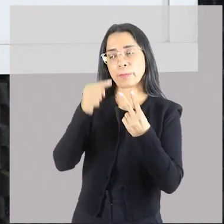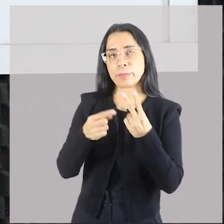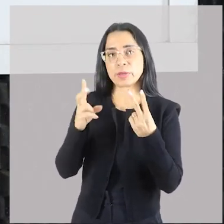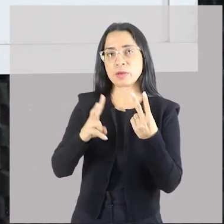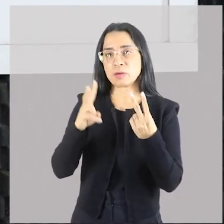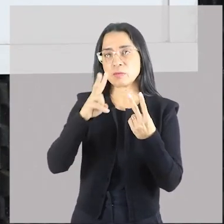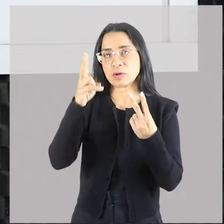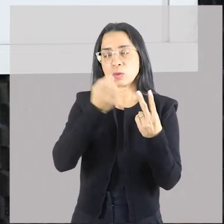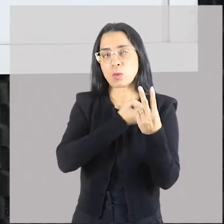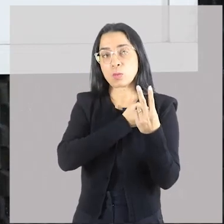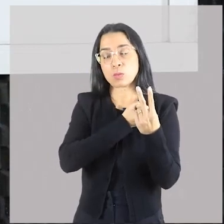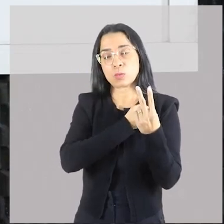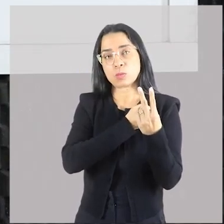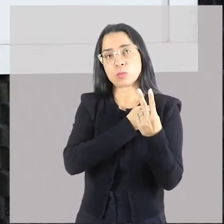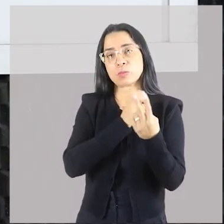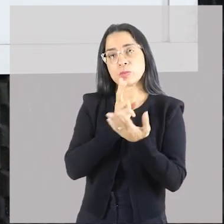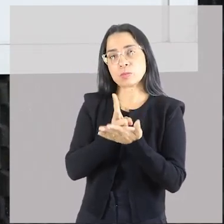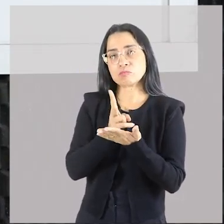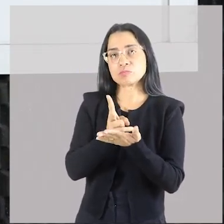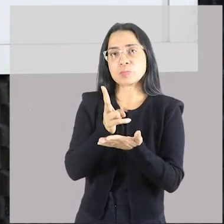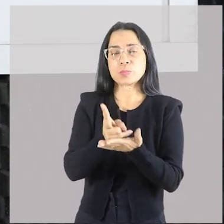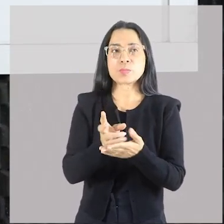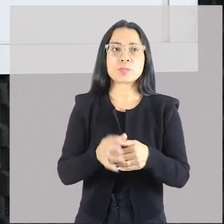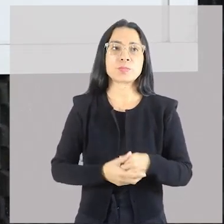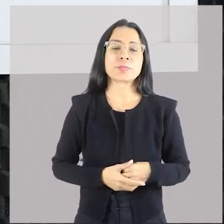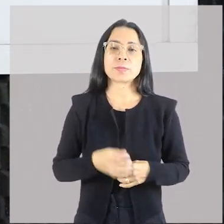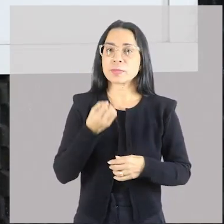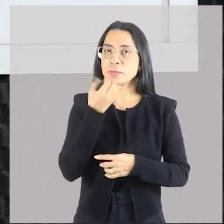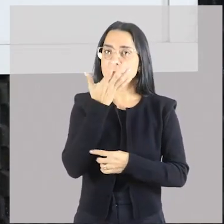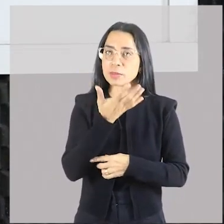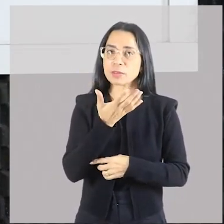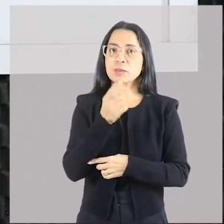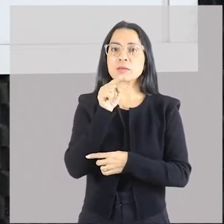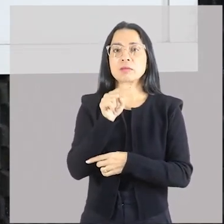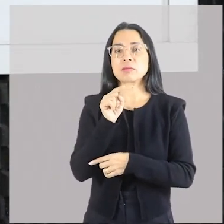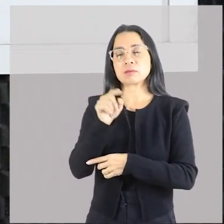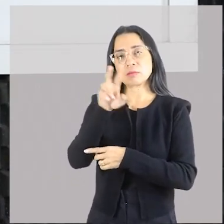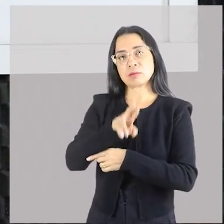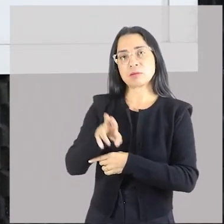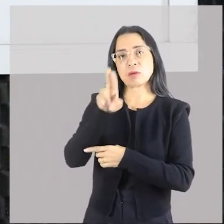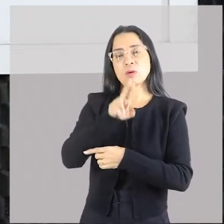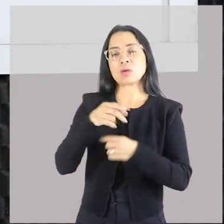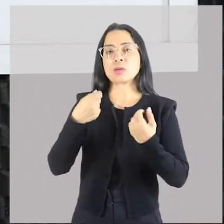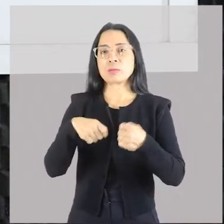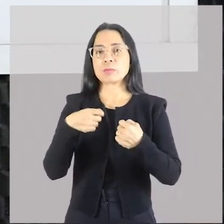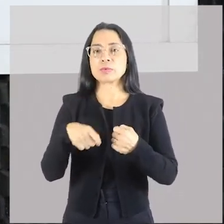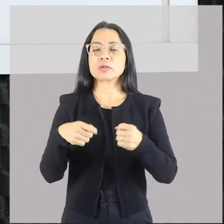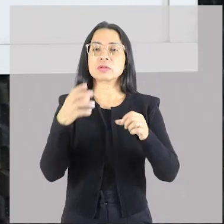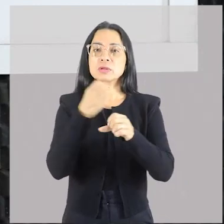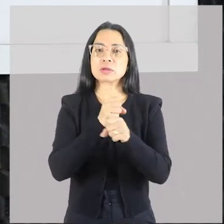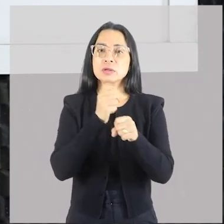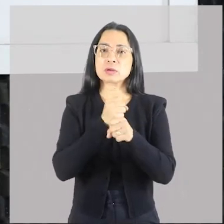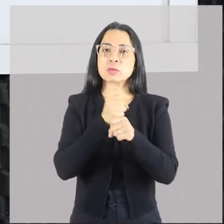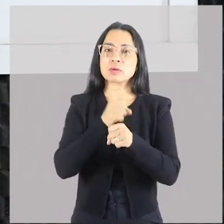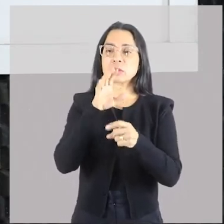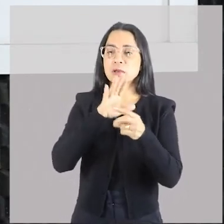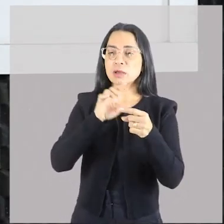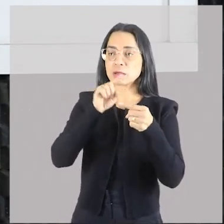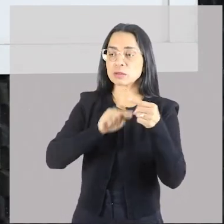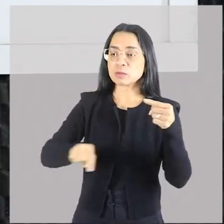número constante. Beleza, turminha. Isso aqui você usa quando precisa calcular a área do círculo